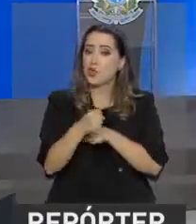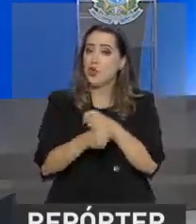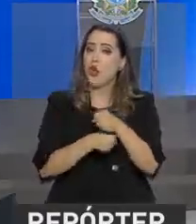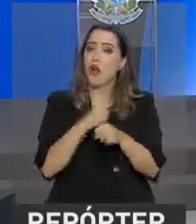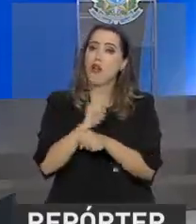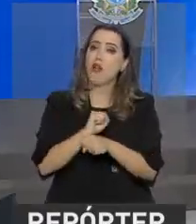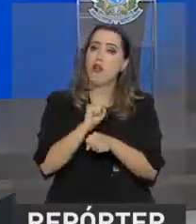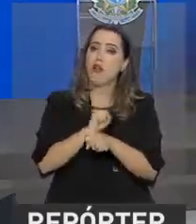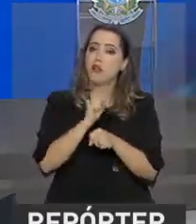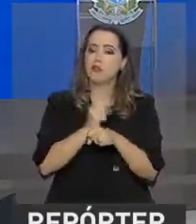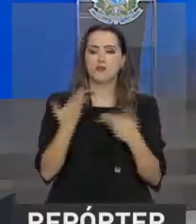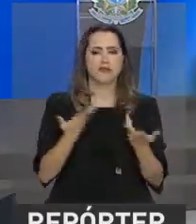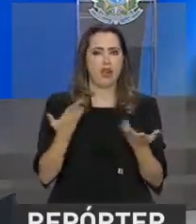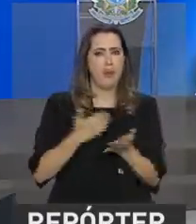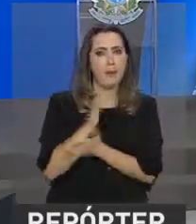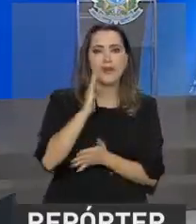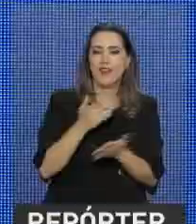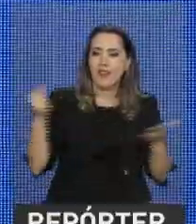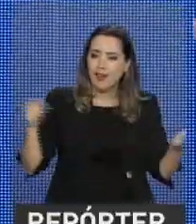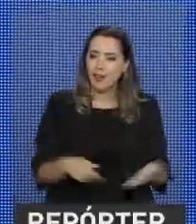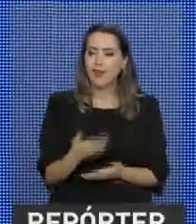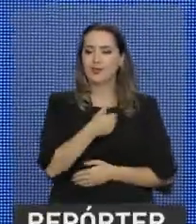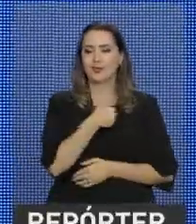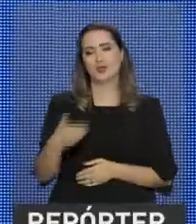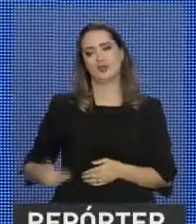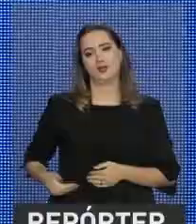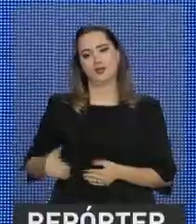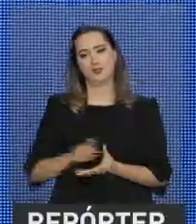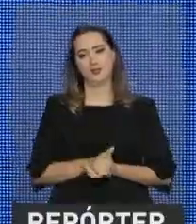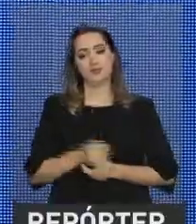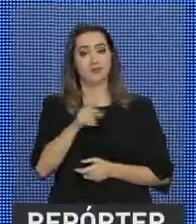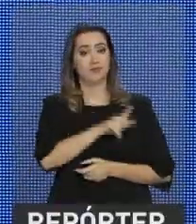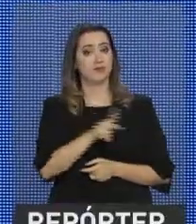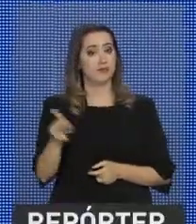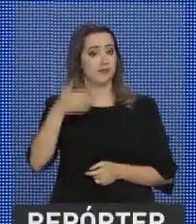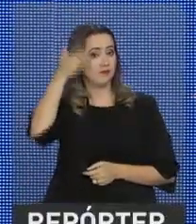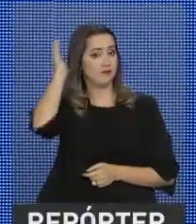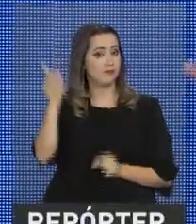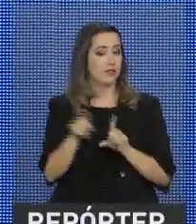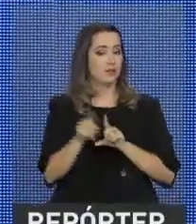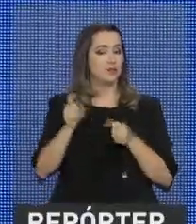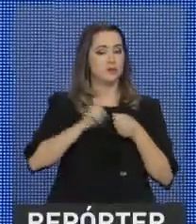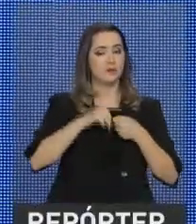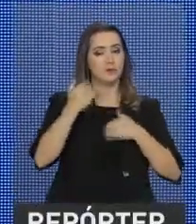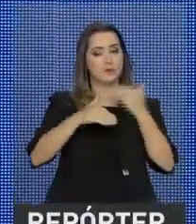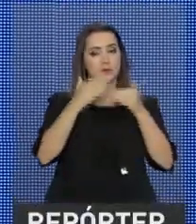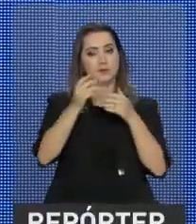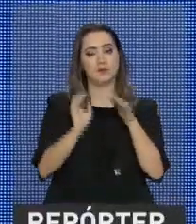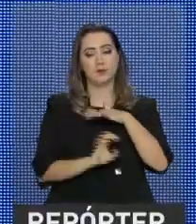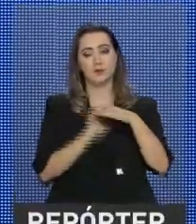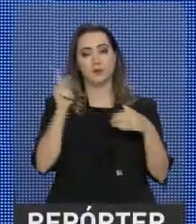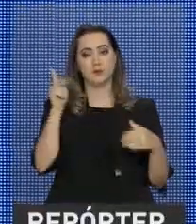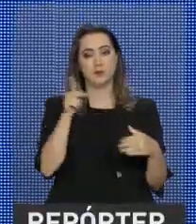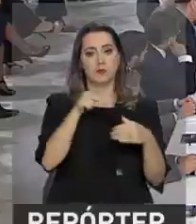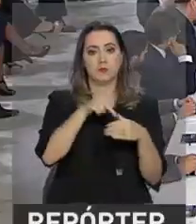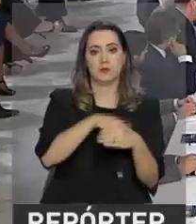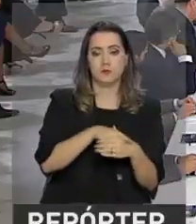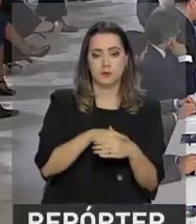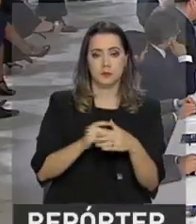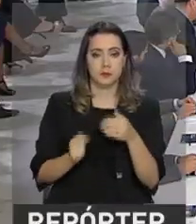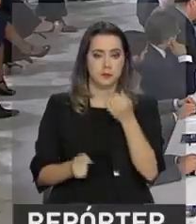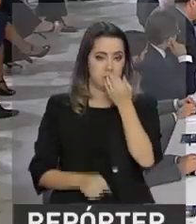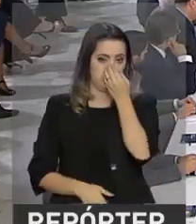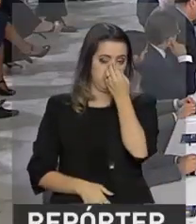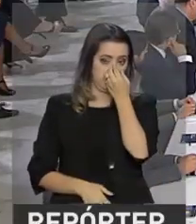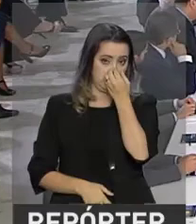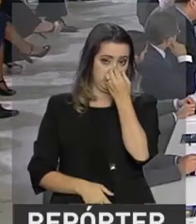conseguimos aprová-la no nosso governo. O presidente Michel Temer também falou da recuperação da Petrobras. A empresa acaba